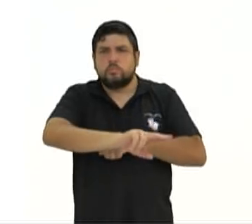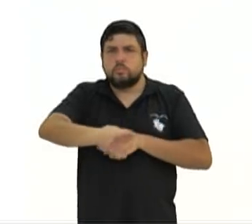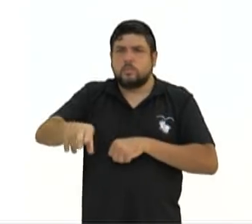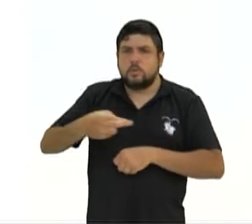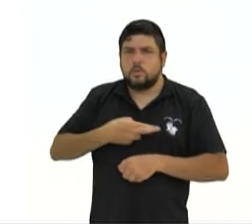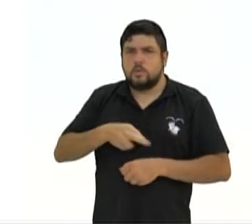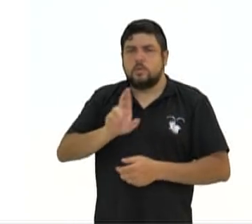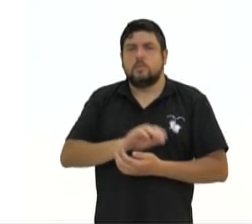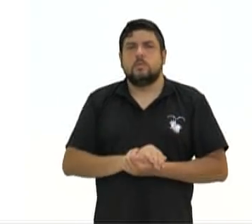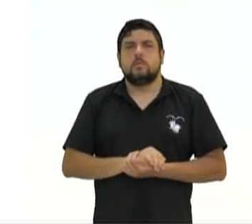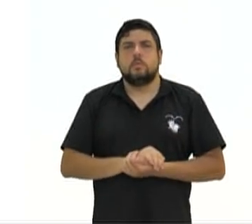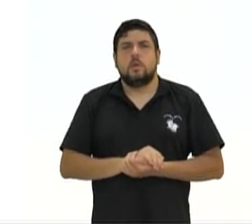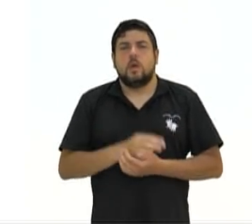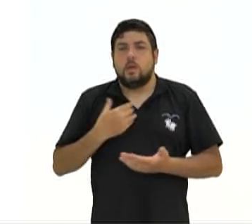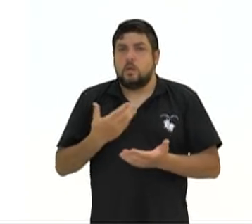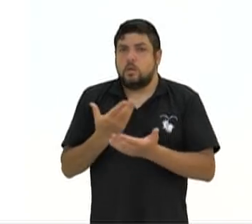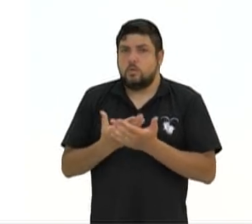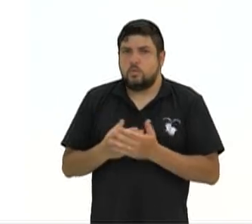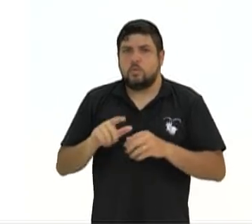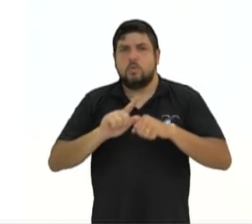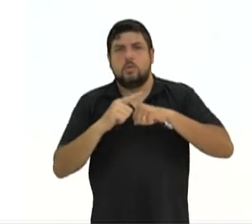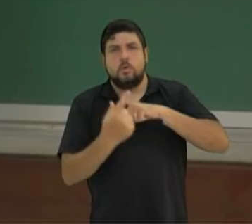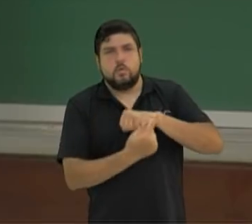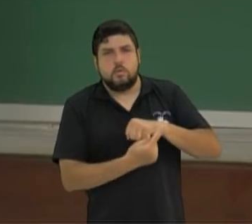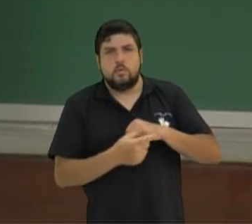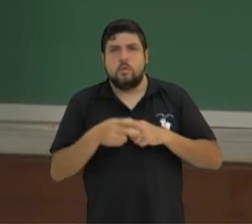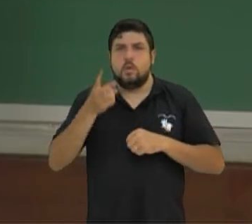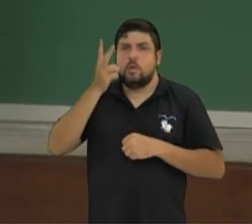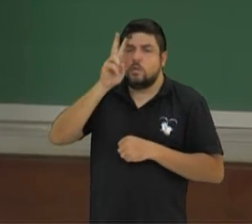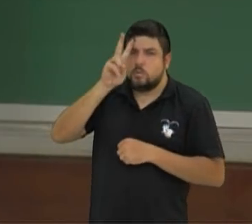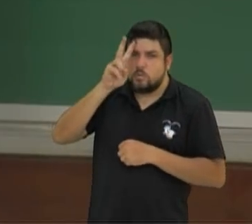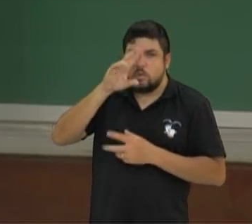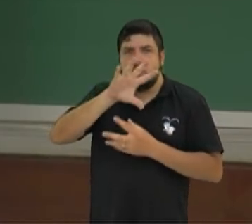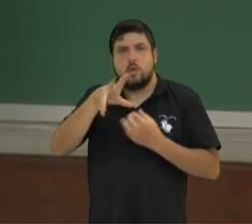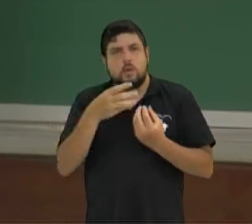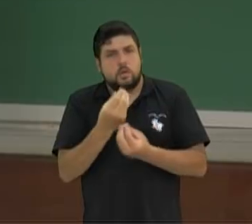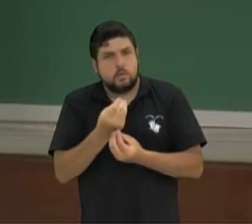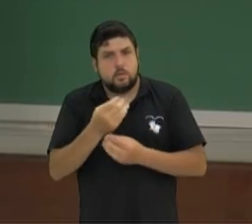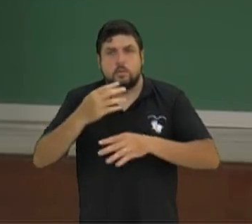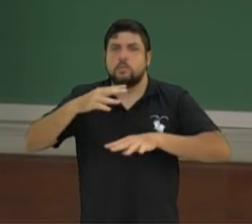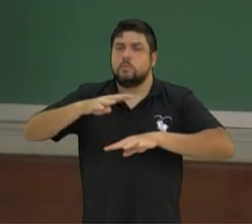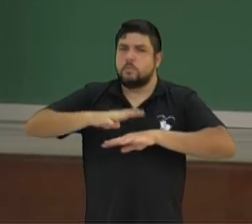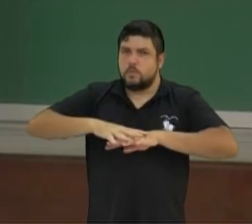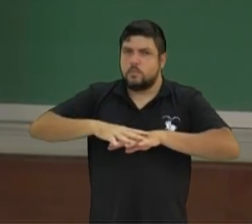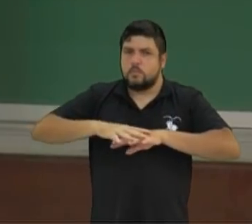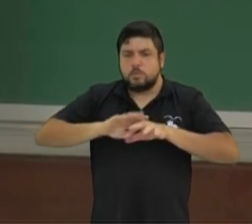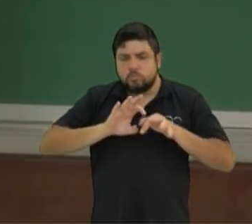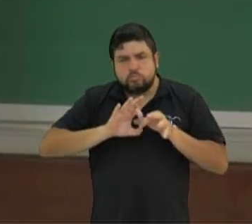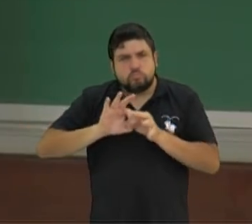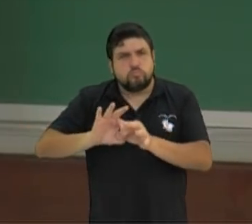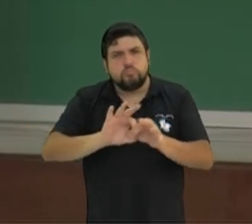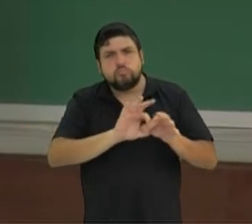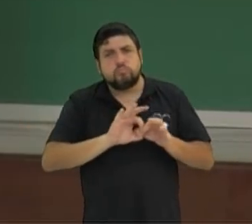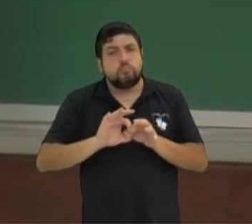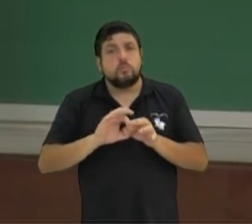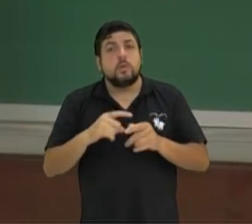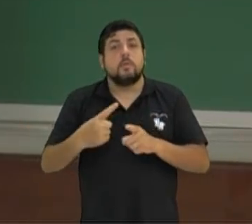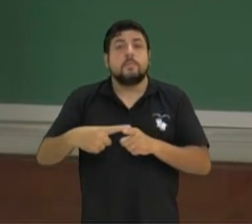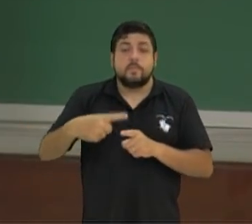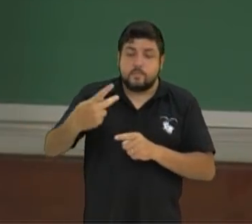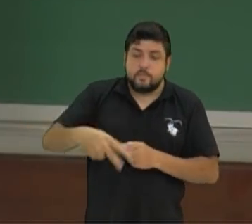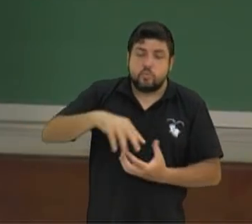disso na geografia, na história, nas artes, até em matemática. Isso está tudo interligado, porque é o mundo em que